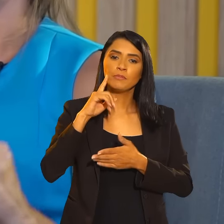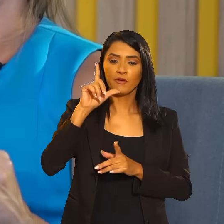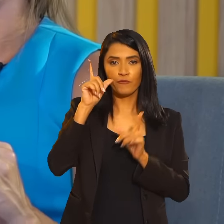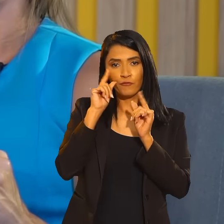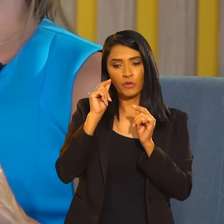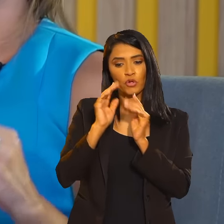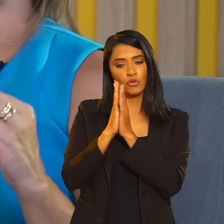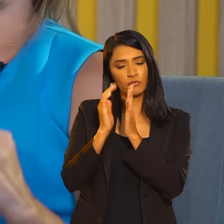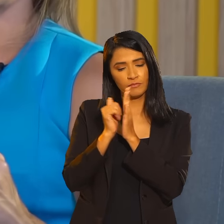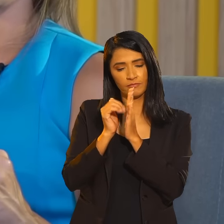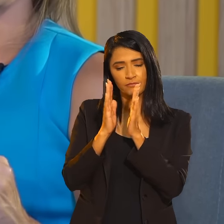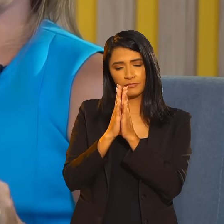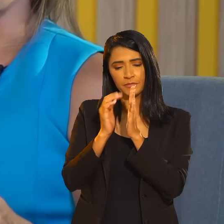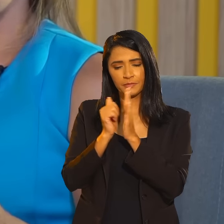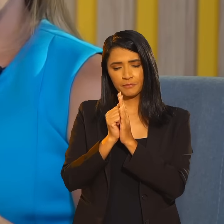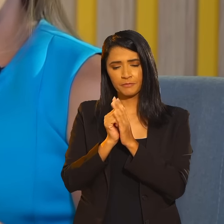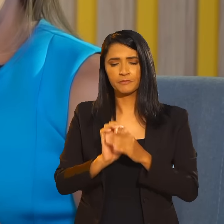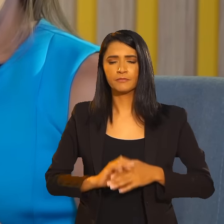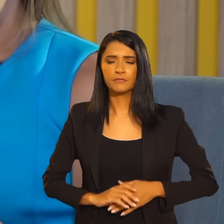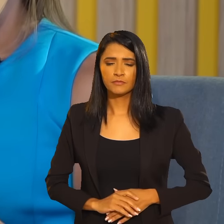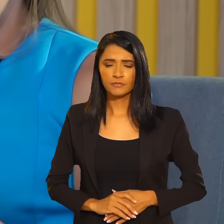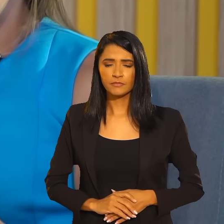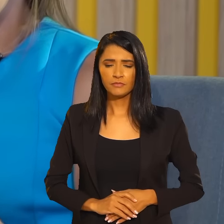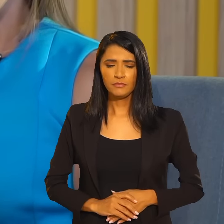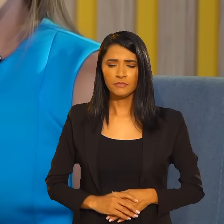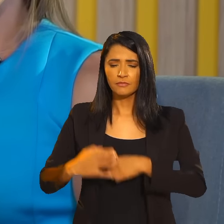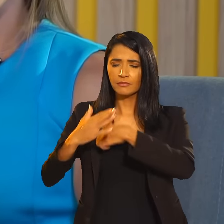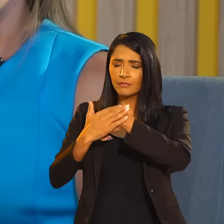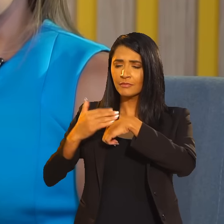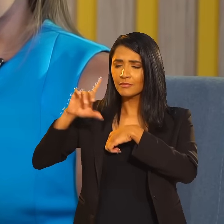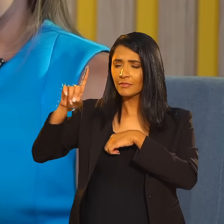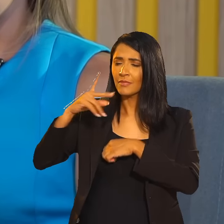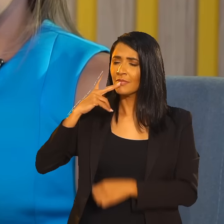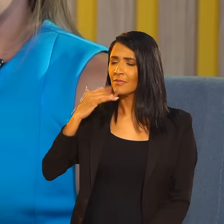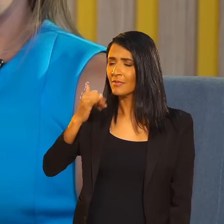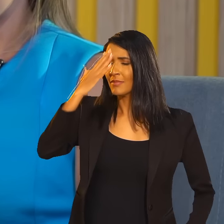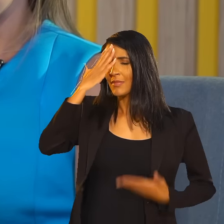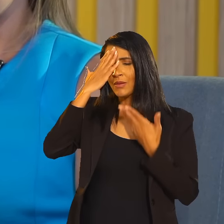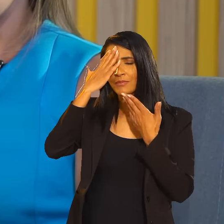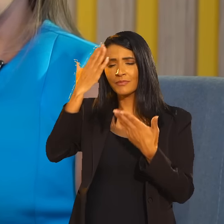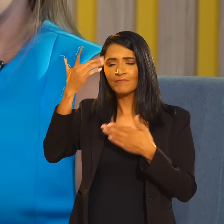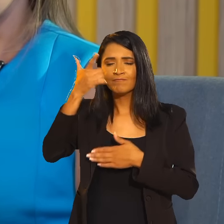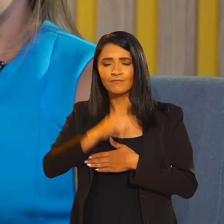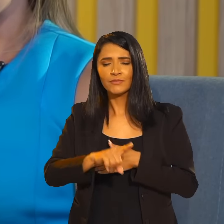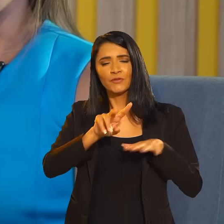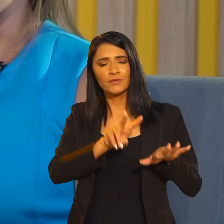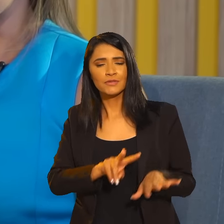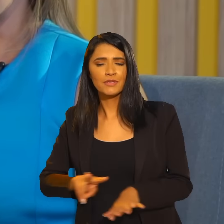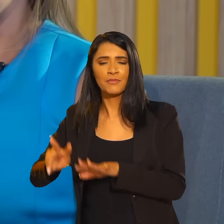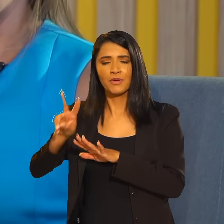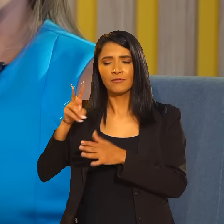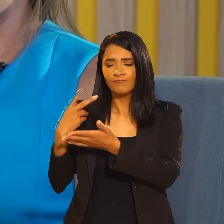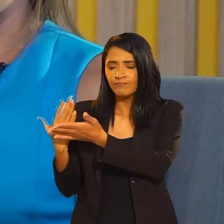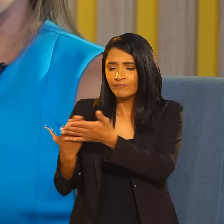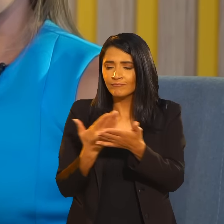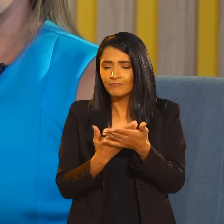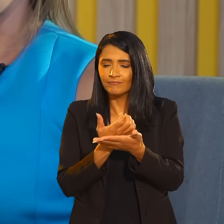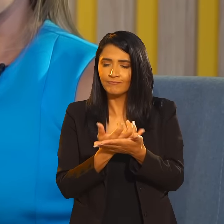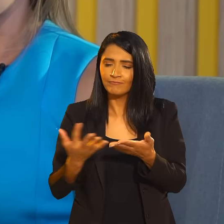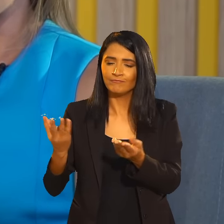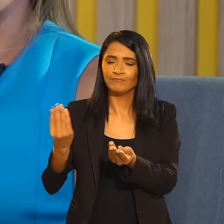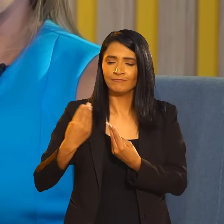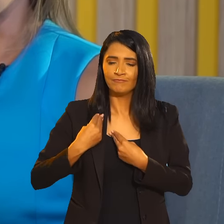fechar os seus olhos para a gente fazer uma oração. Querido Deus e Pai, muito obrigada, Senhor, por mais uma semana, mais uma lição que o